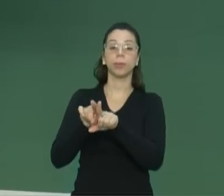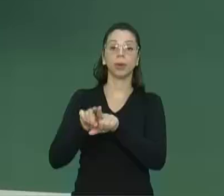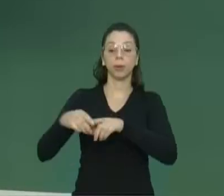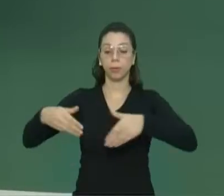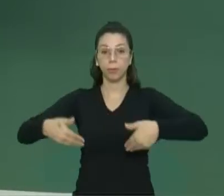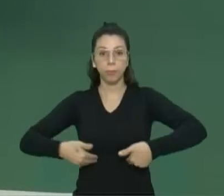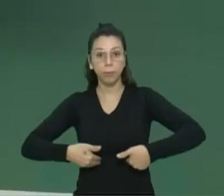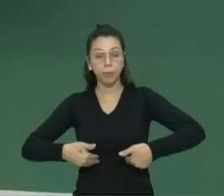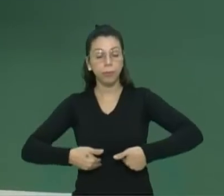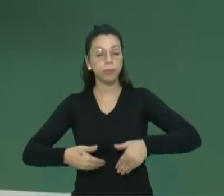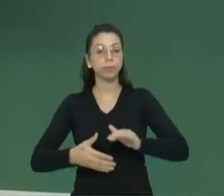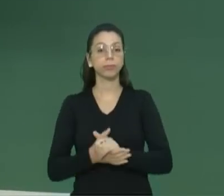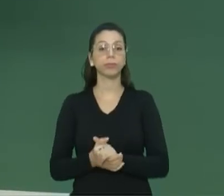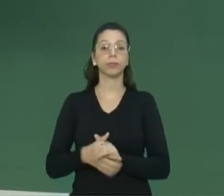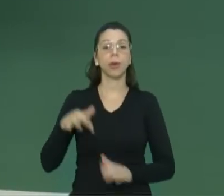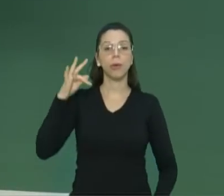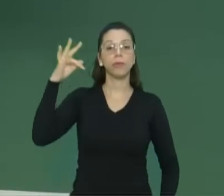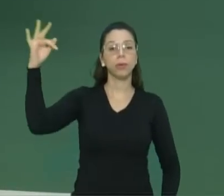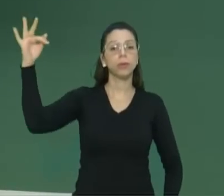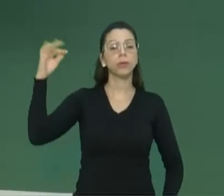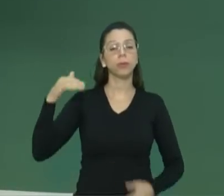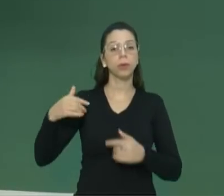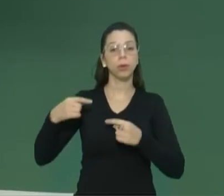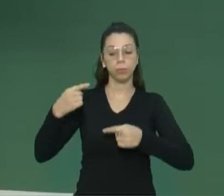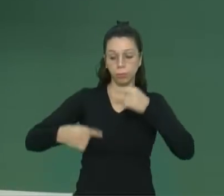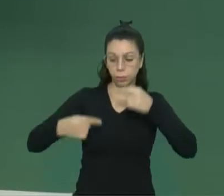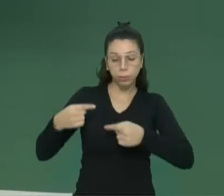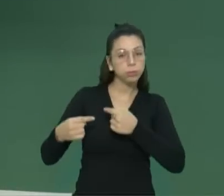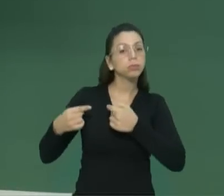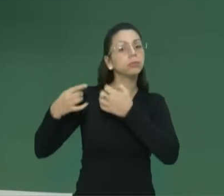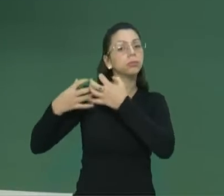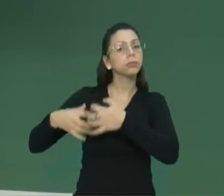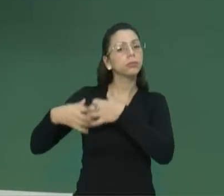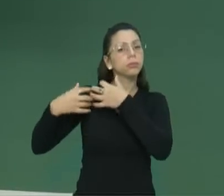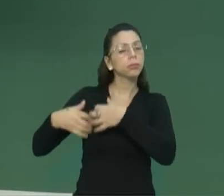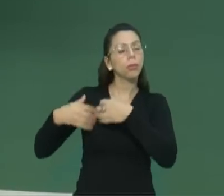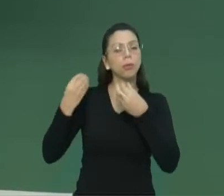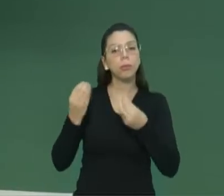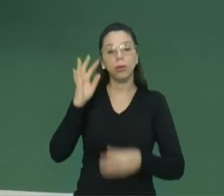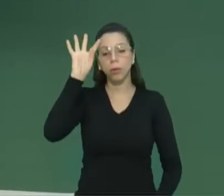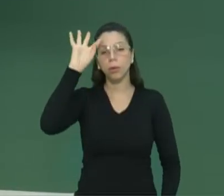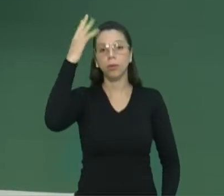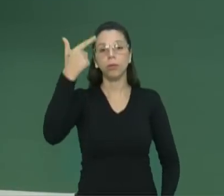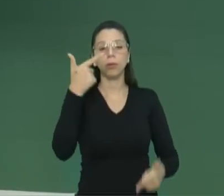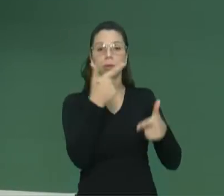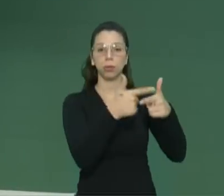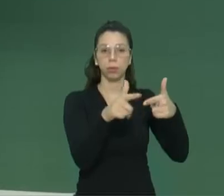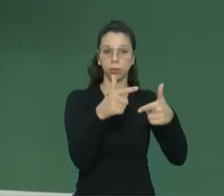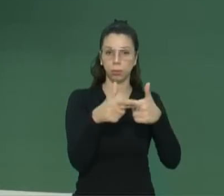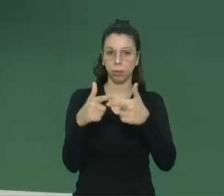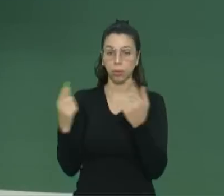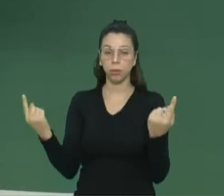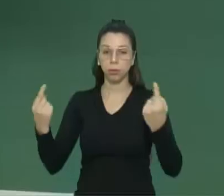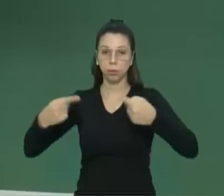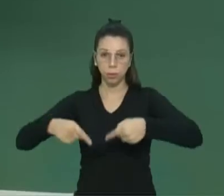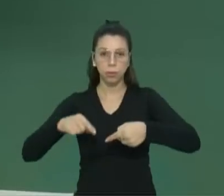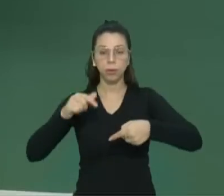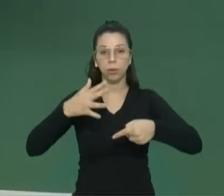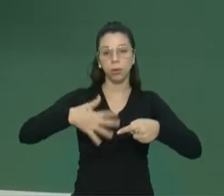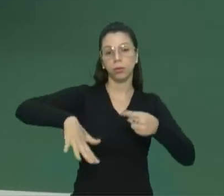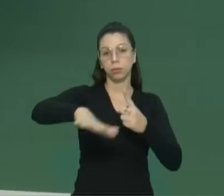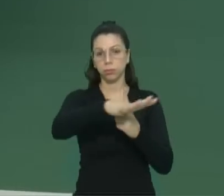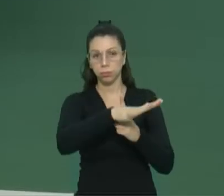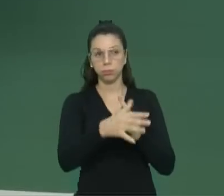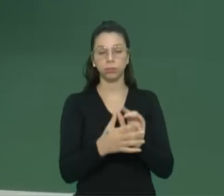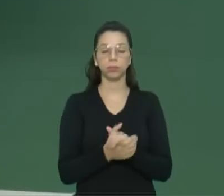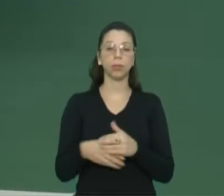vai abordar e ela vai tentar trazer reflexões que nos ajudem a solucionar esses problemas, esses desafios.